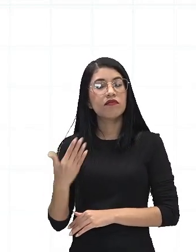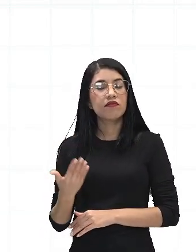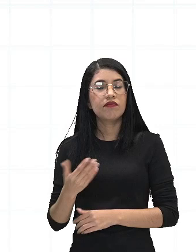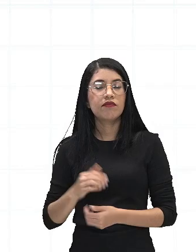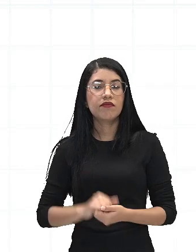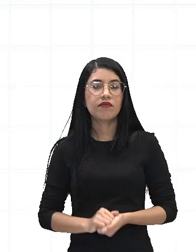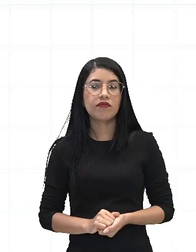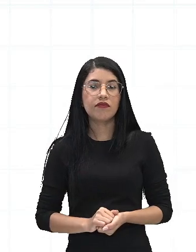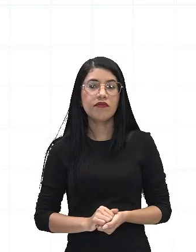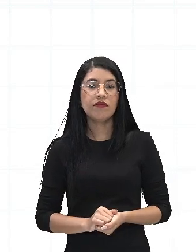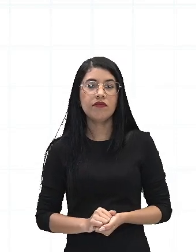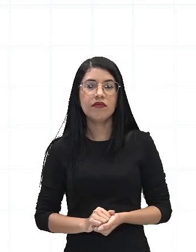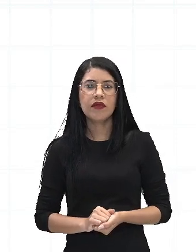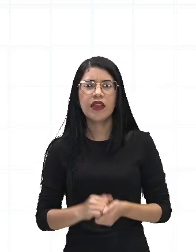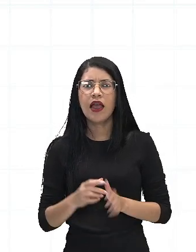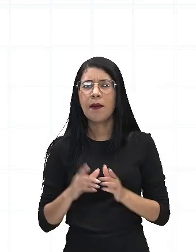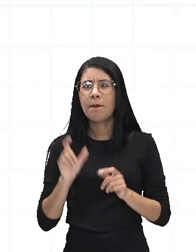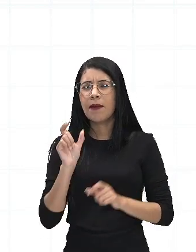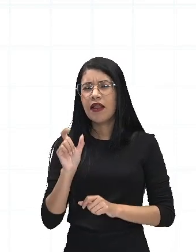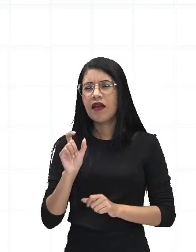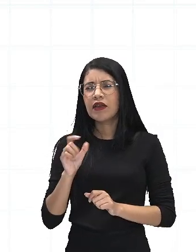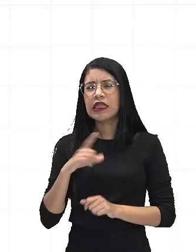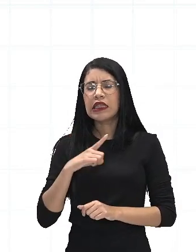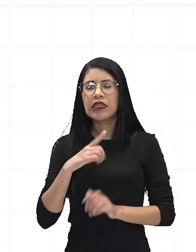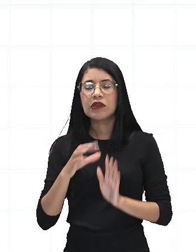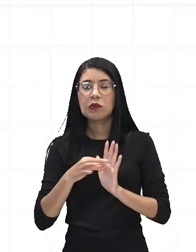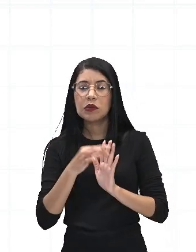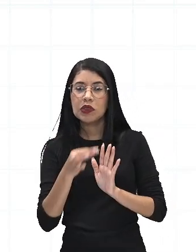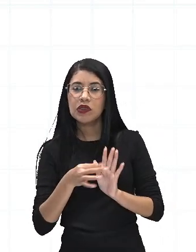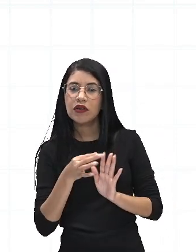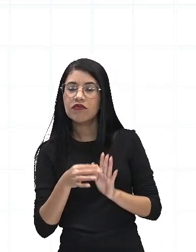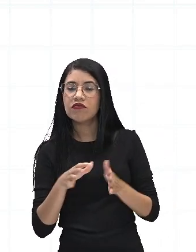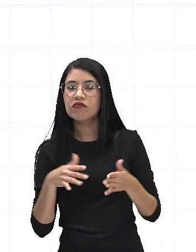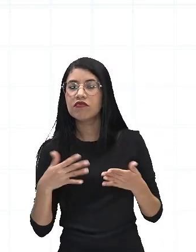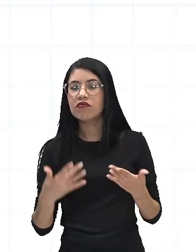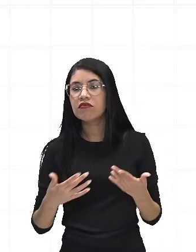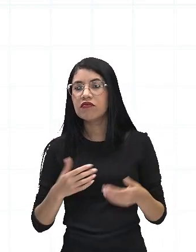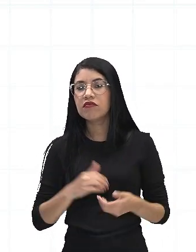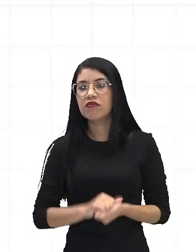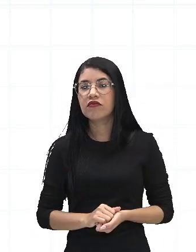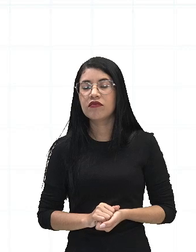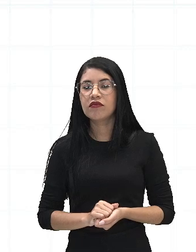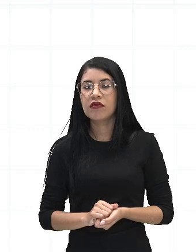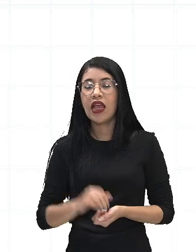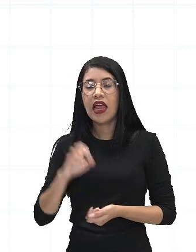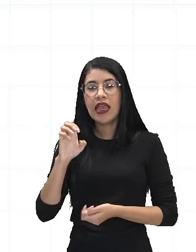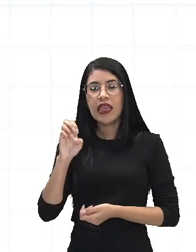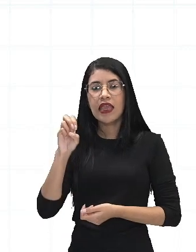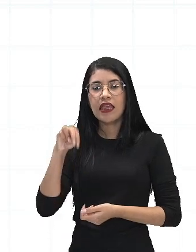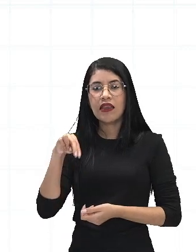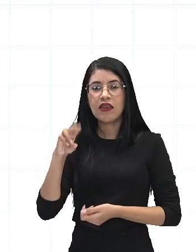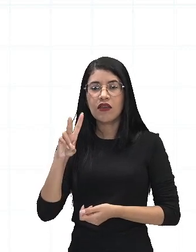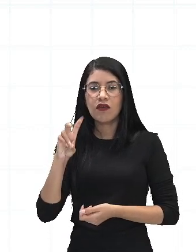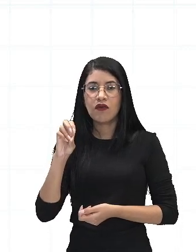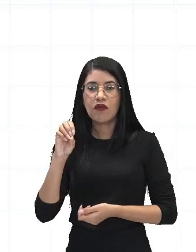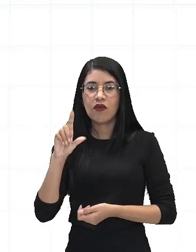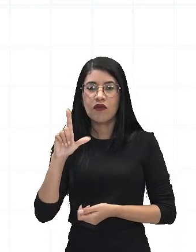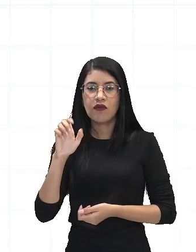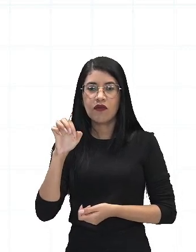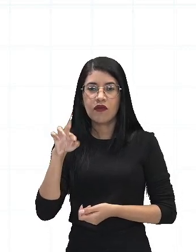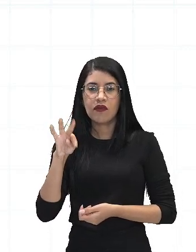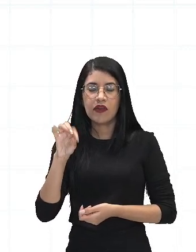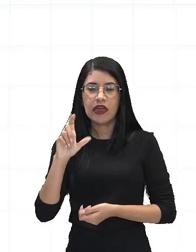Qual palavra traz aí uma opinião, um julgamento? É exatamente o adjetivo envolvente. Percebe